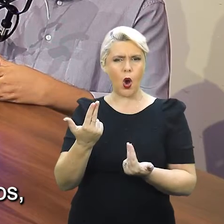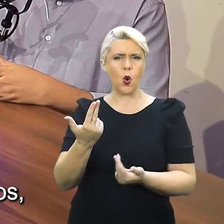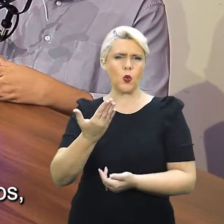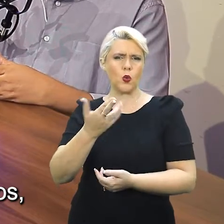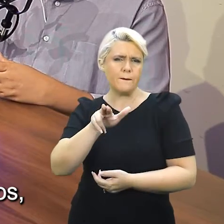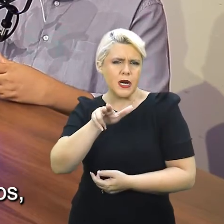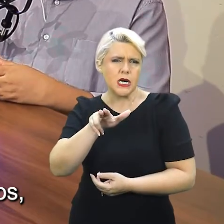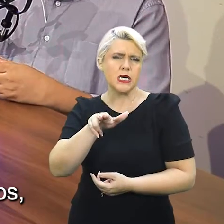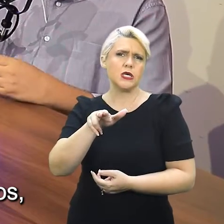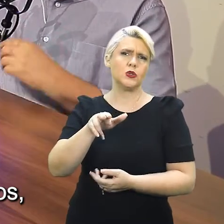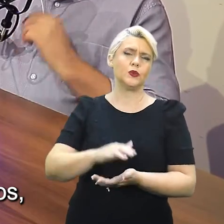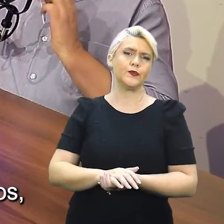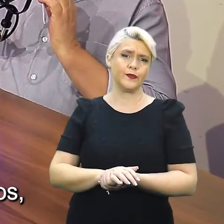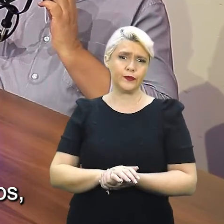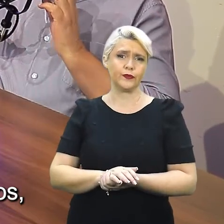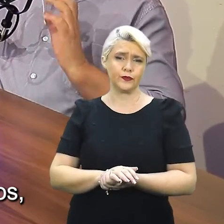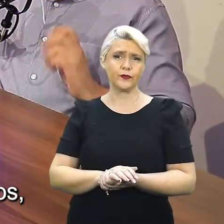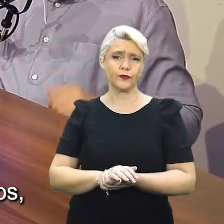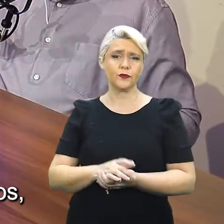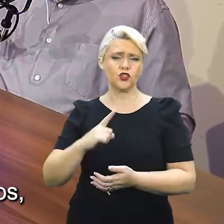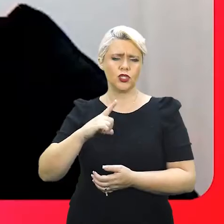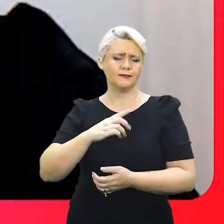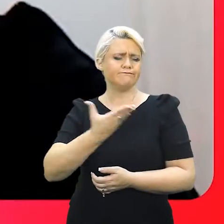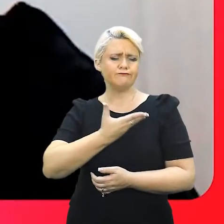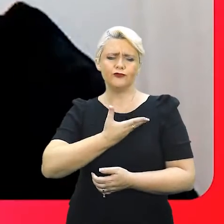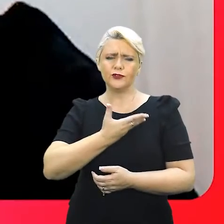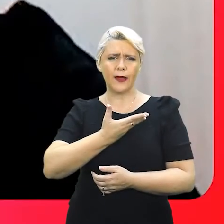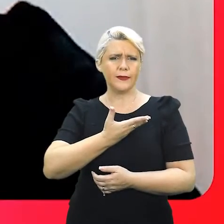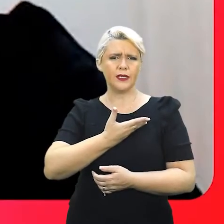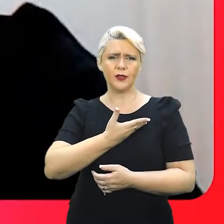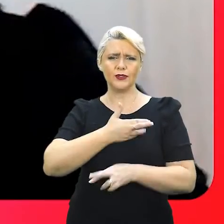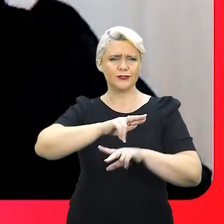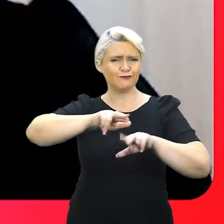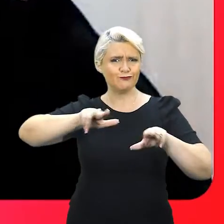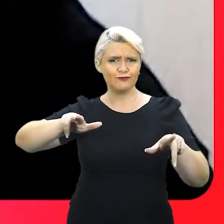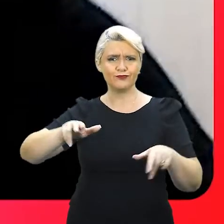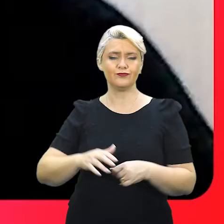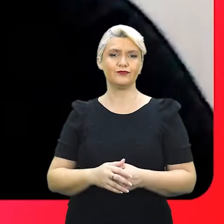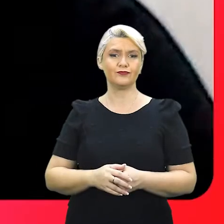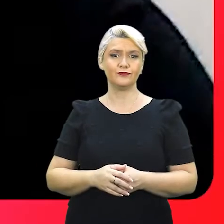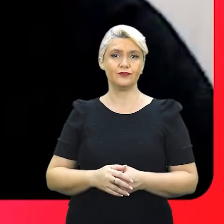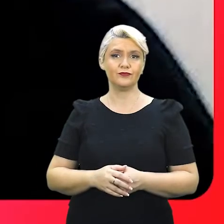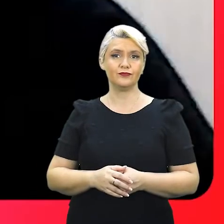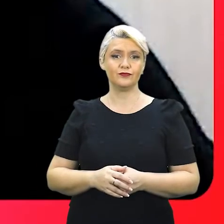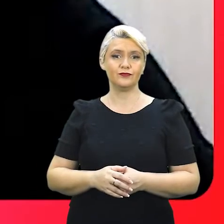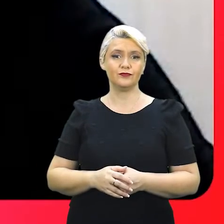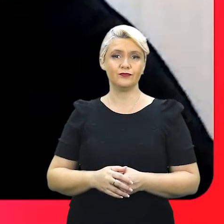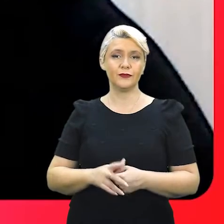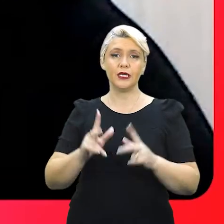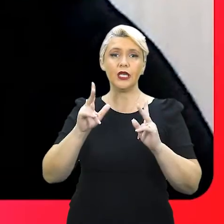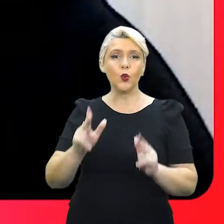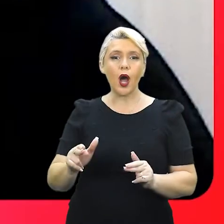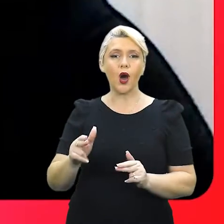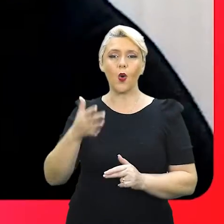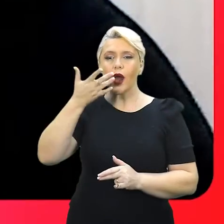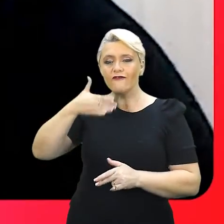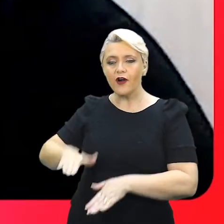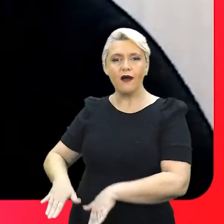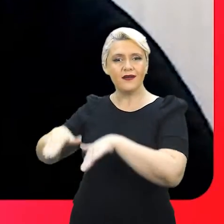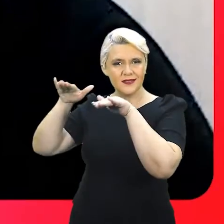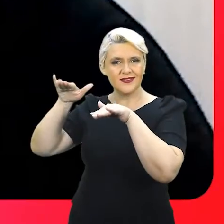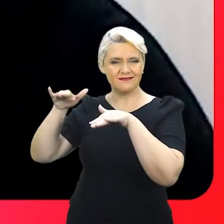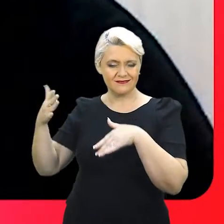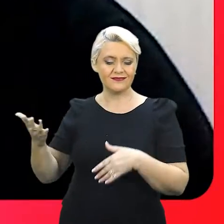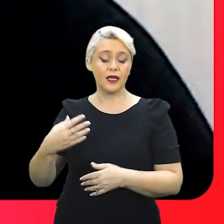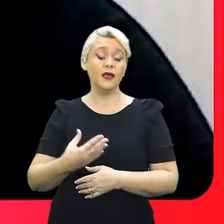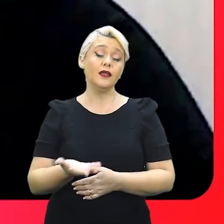contigo, irmã, enfim, amigos como se fossem da sua infância,